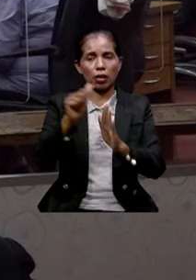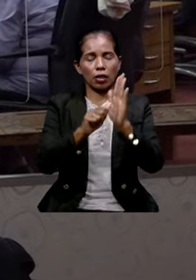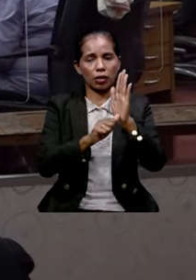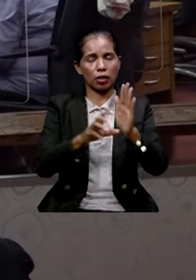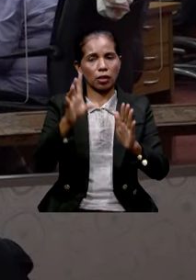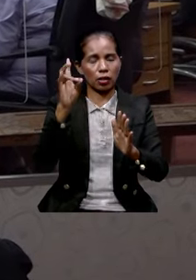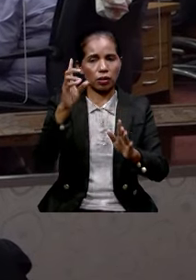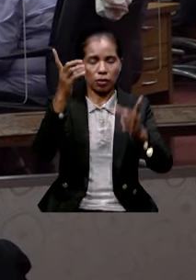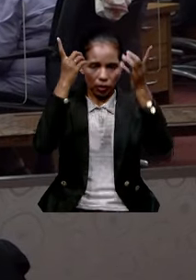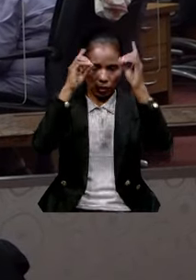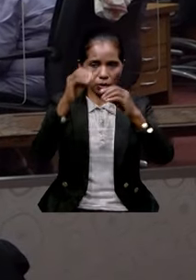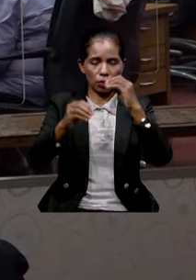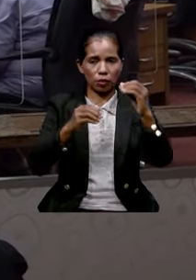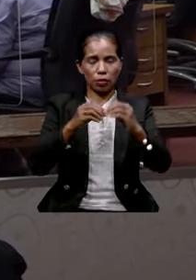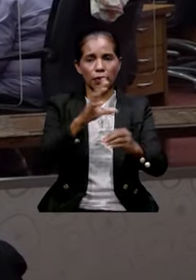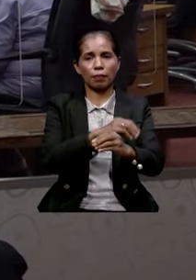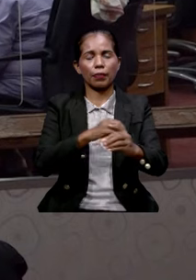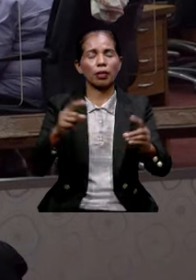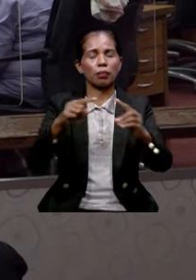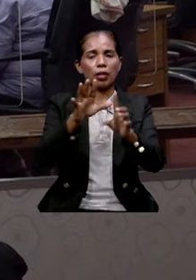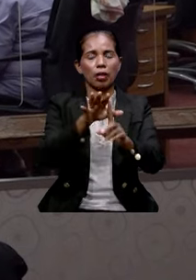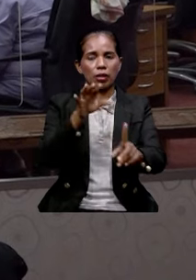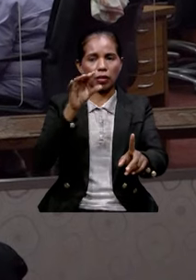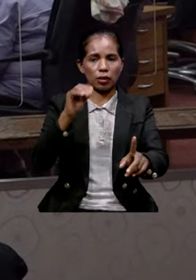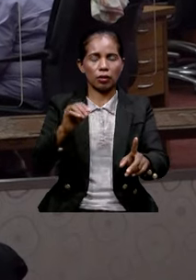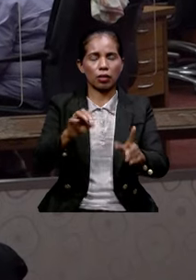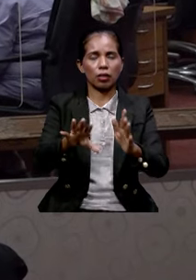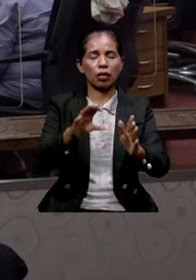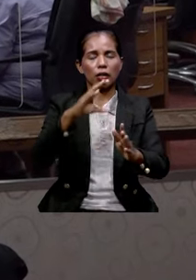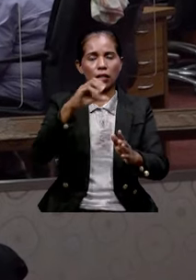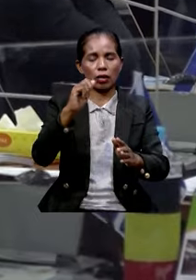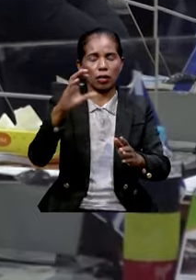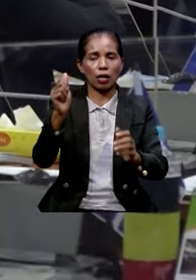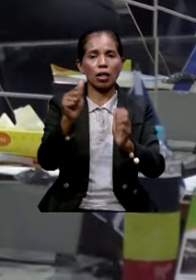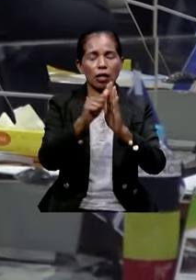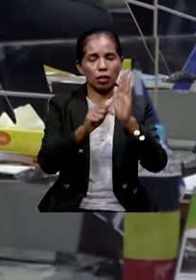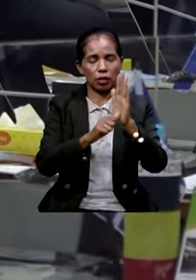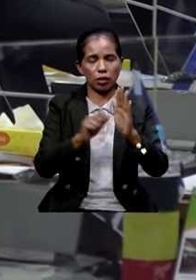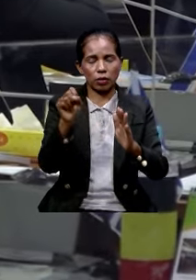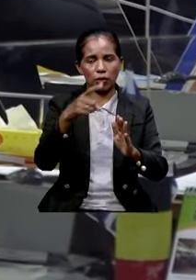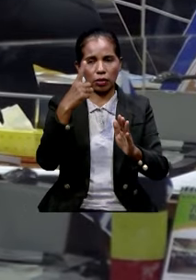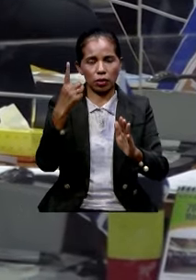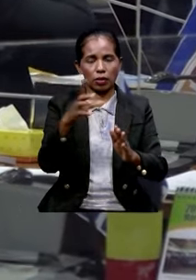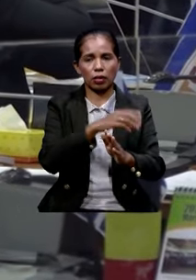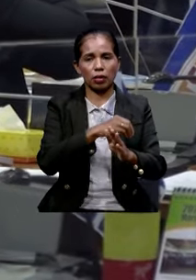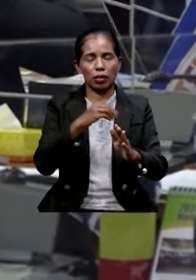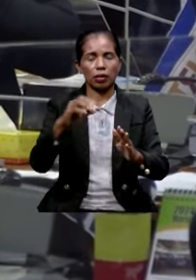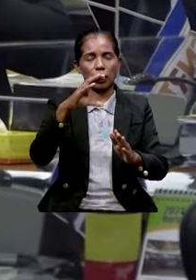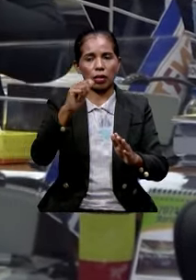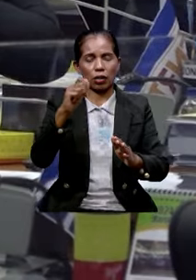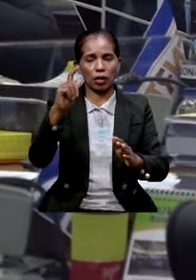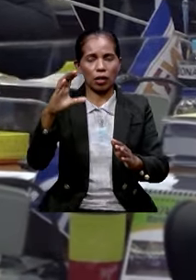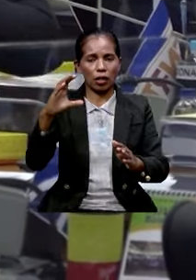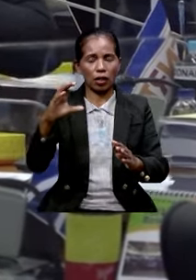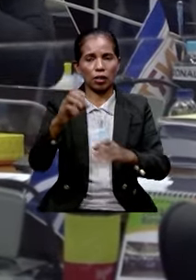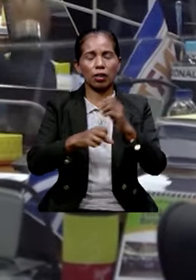define com a quórum mínimo para eleição nomeação comissário CAC no artigo 8 recinida, que define mandato comissário CAC para